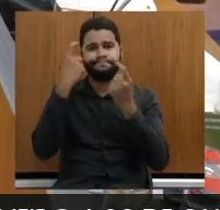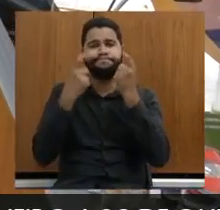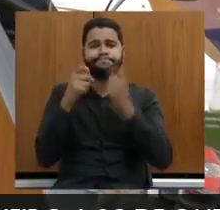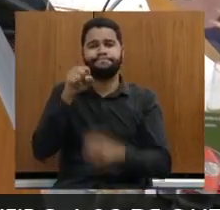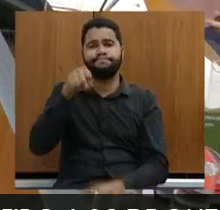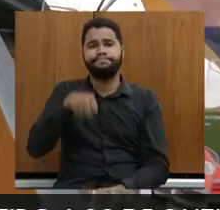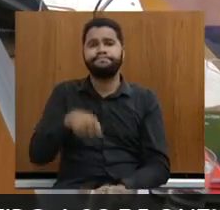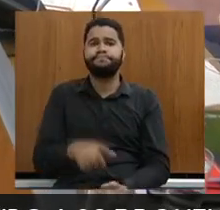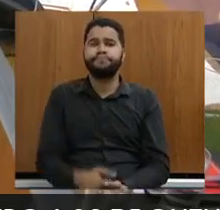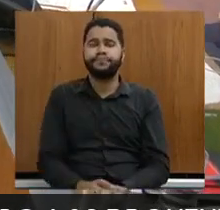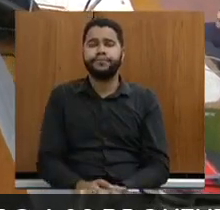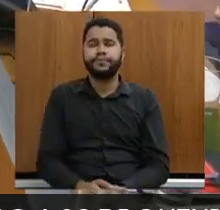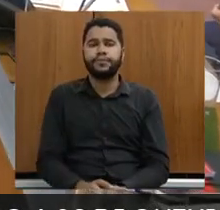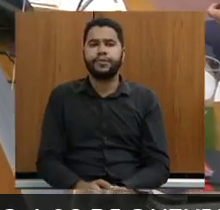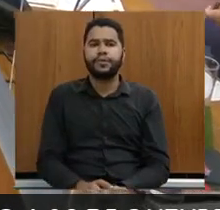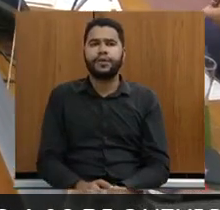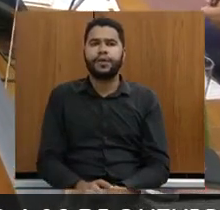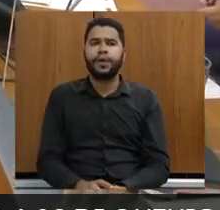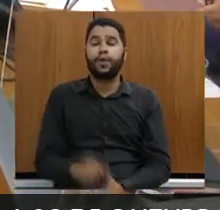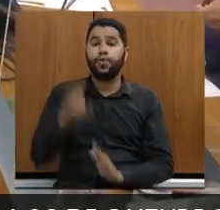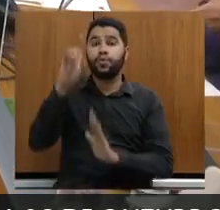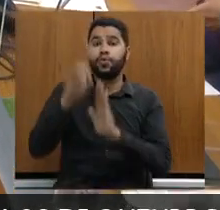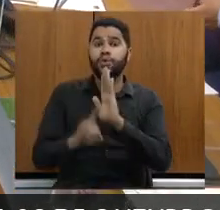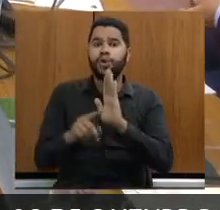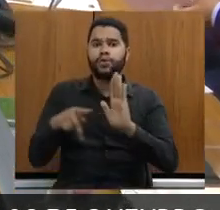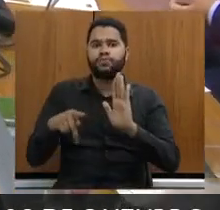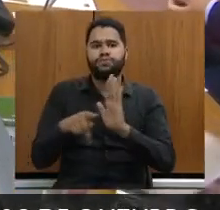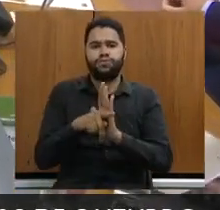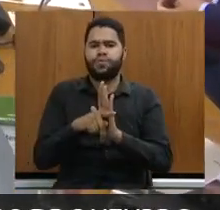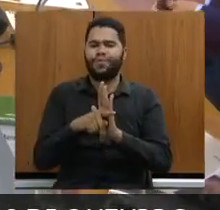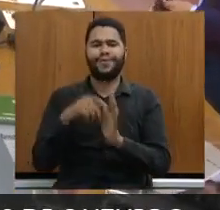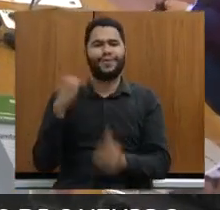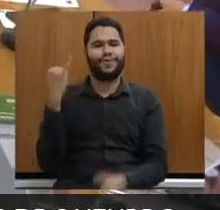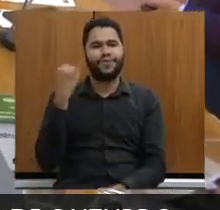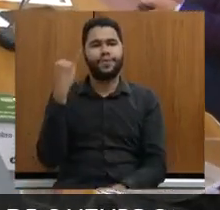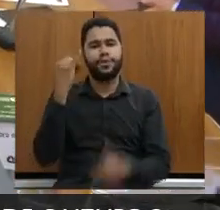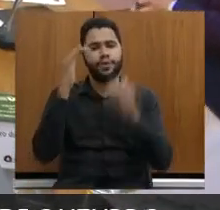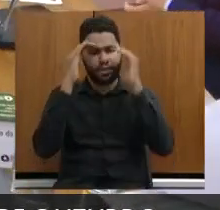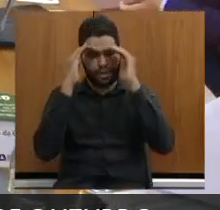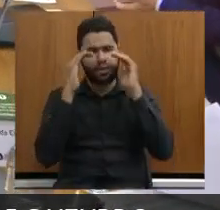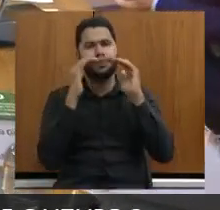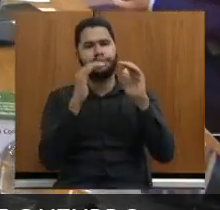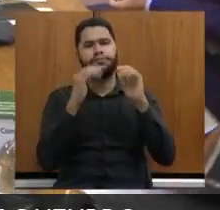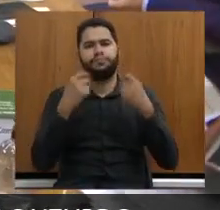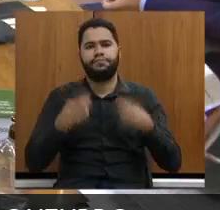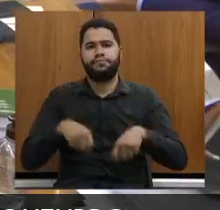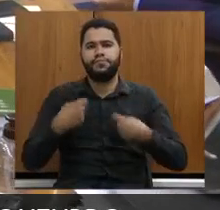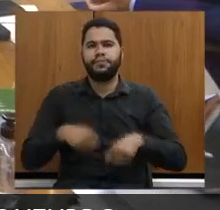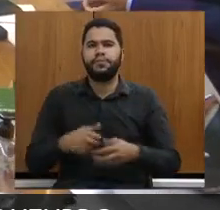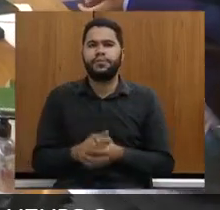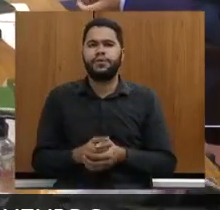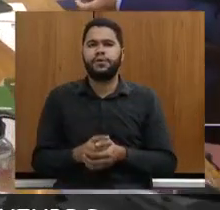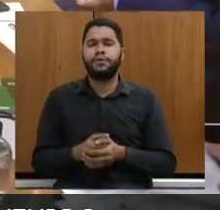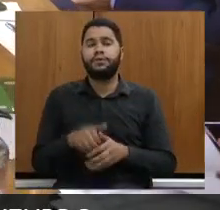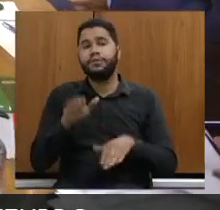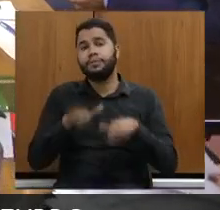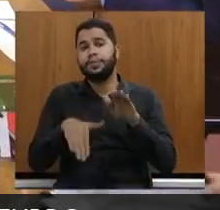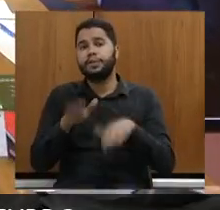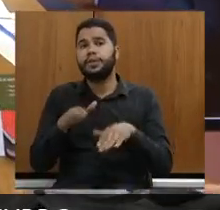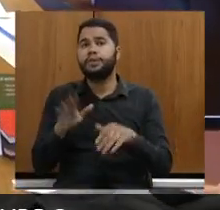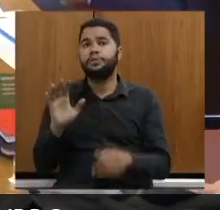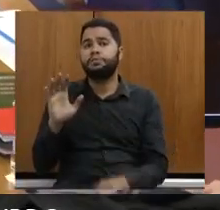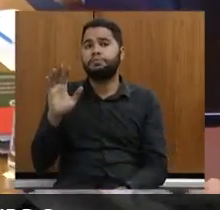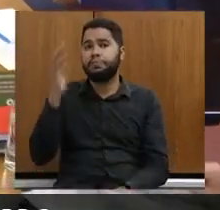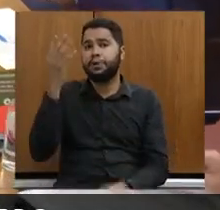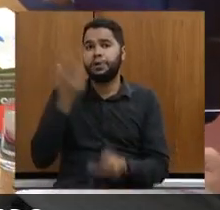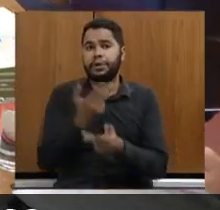ué é o direito propriedade e é isso aí direito fundamental ele tem que ser respeitado velho então nós vamos chegar no ponto aí que